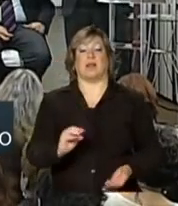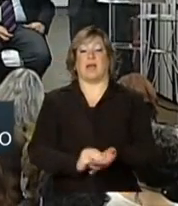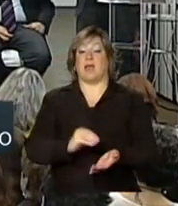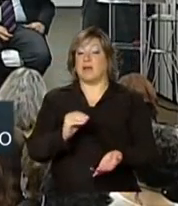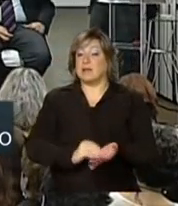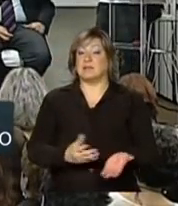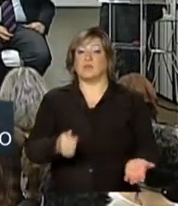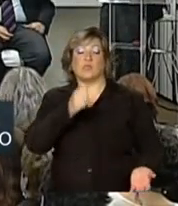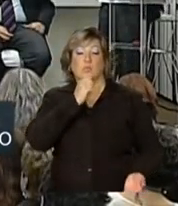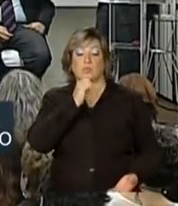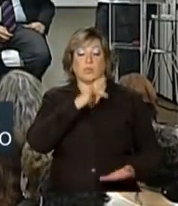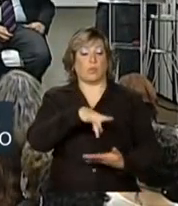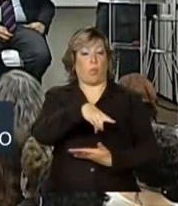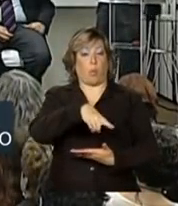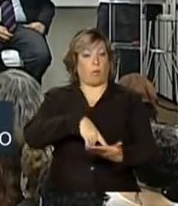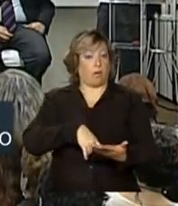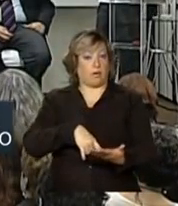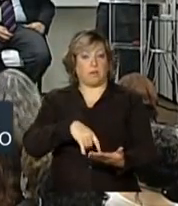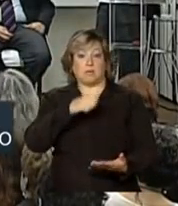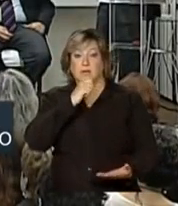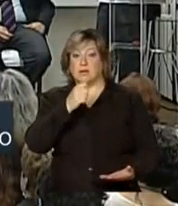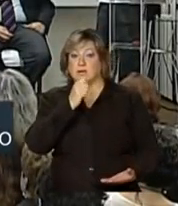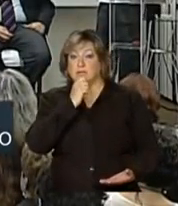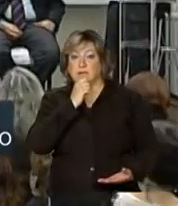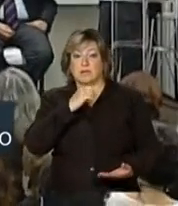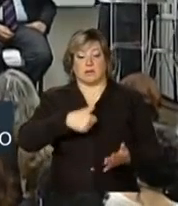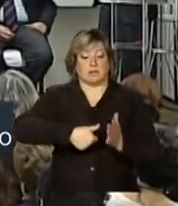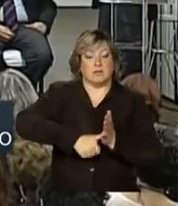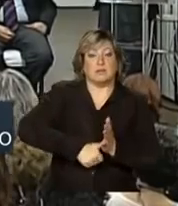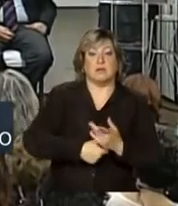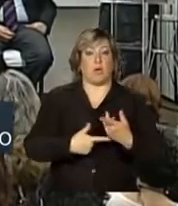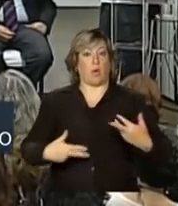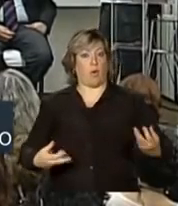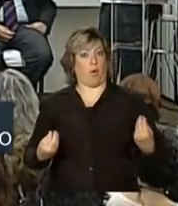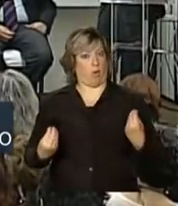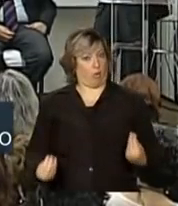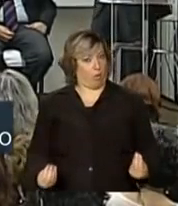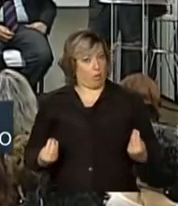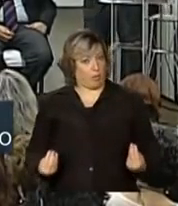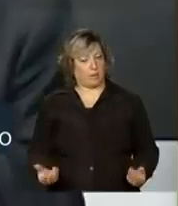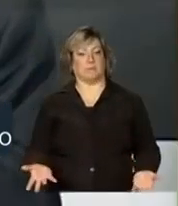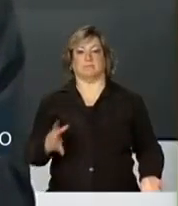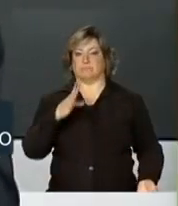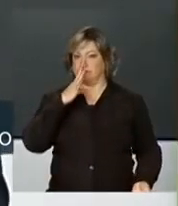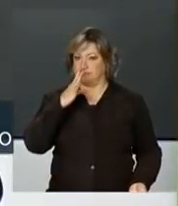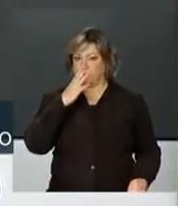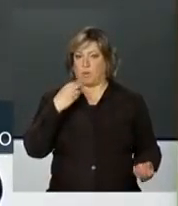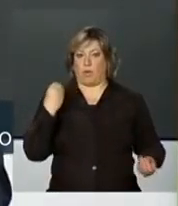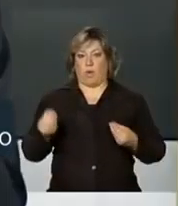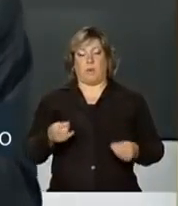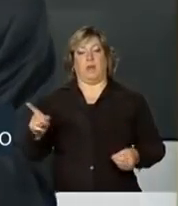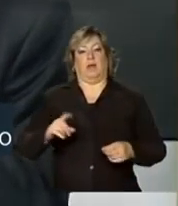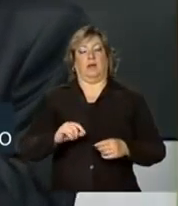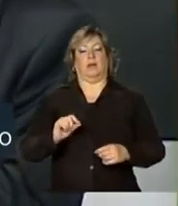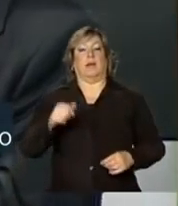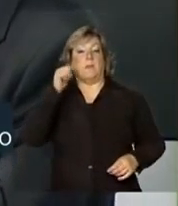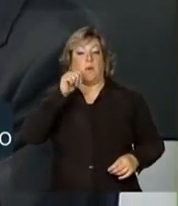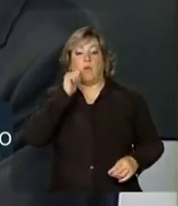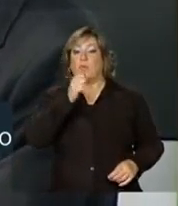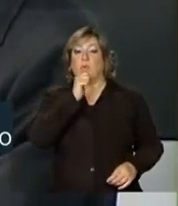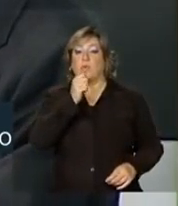não têm documento civil. Imagina o que significa isso para a autonomia econômica, uma mulher que não